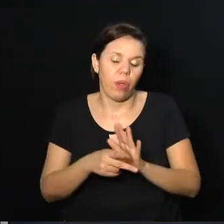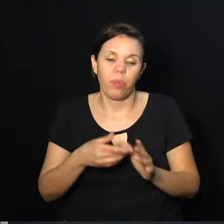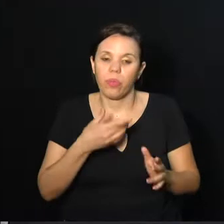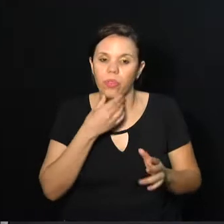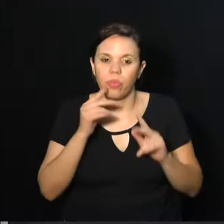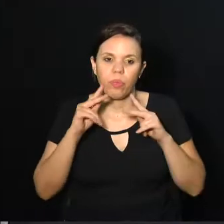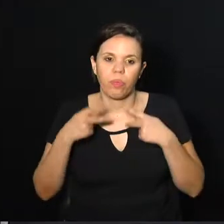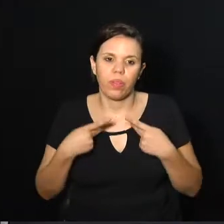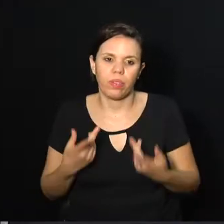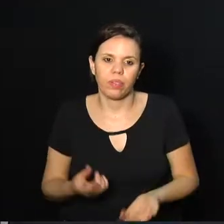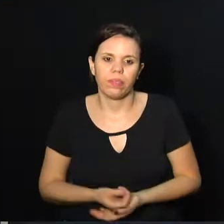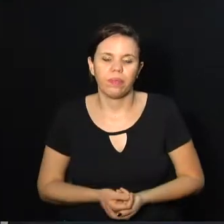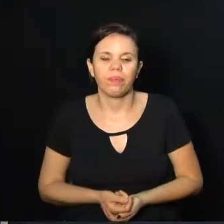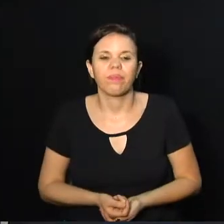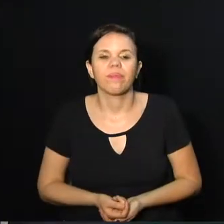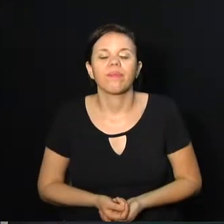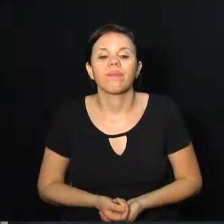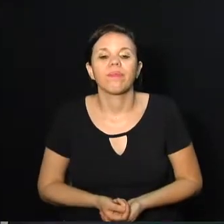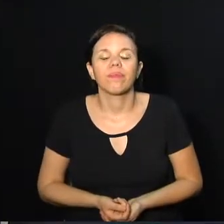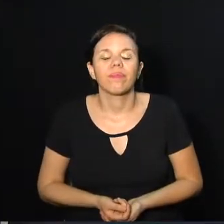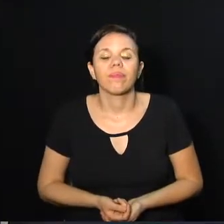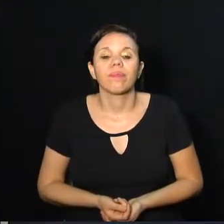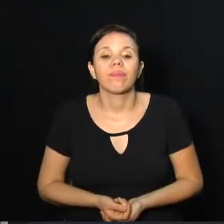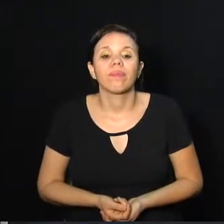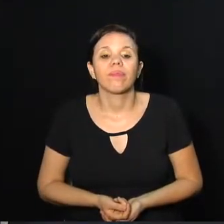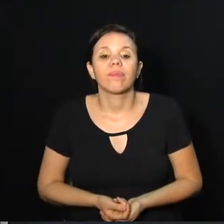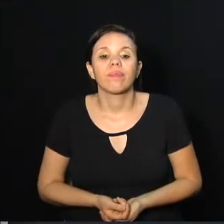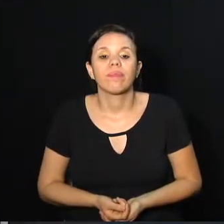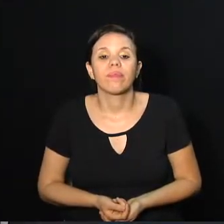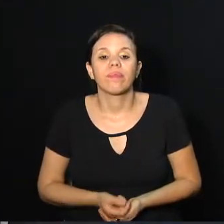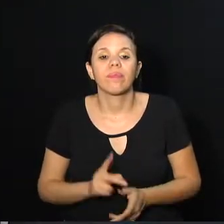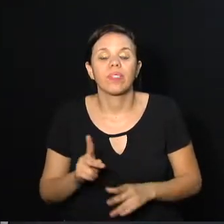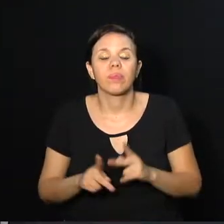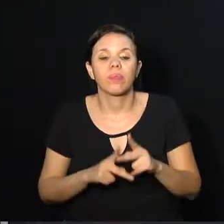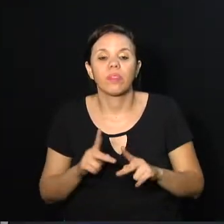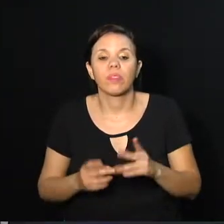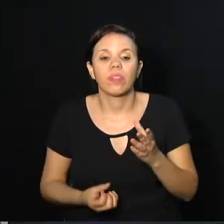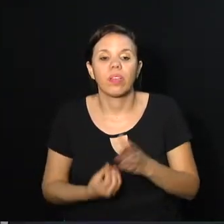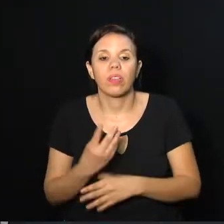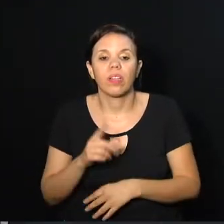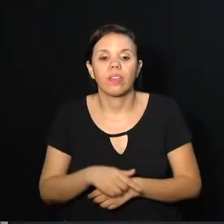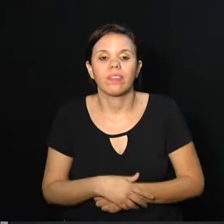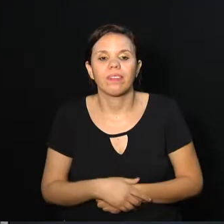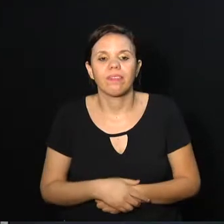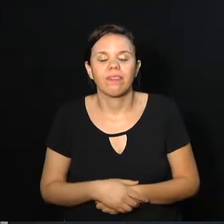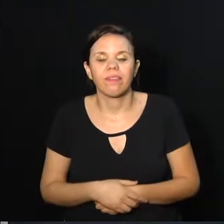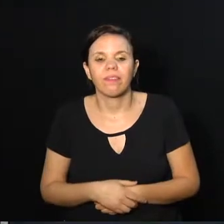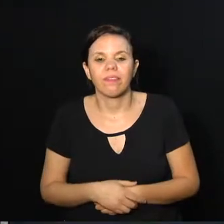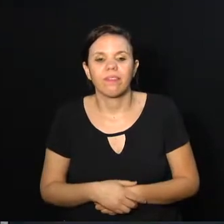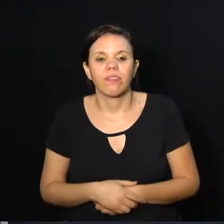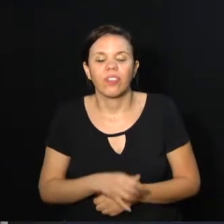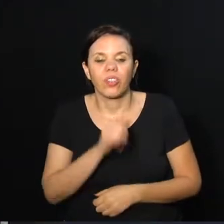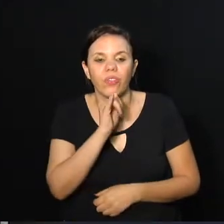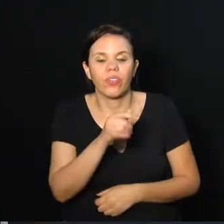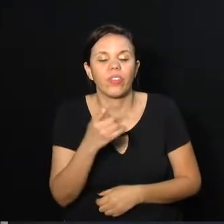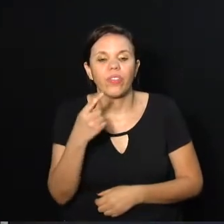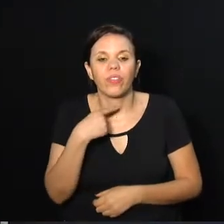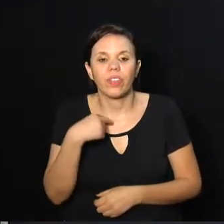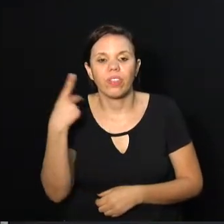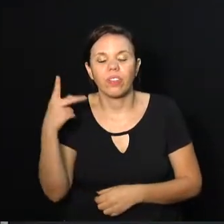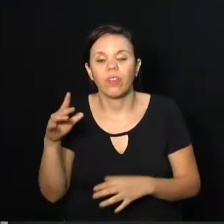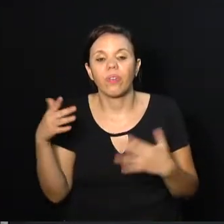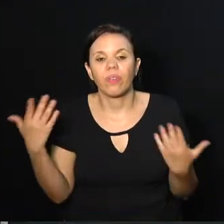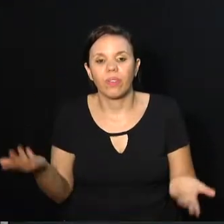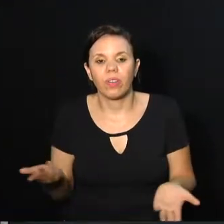os trilionários, lá que eu não vou aqui entrar em mérito, né? Eles que criaram isso aí, né? Agora não vou dizer a intenção deles também qual foi,